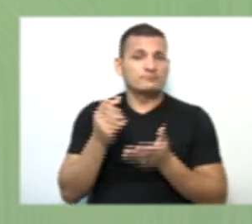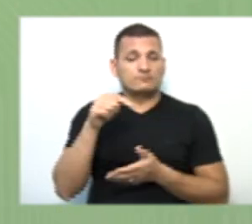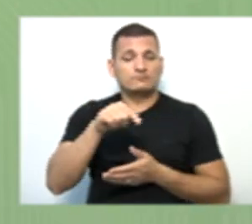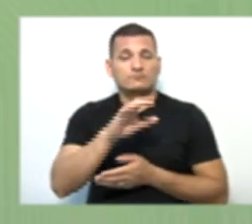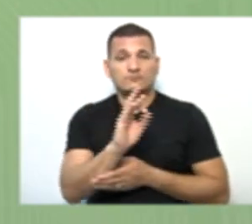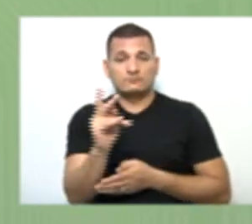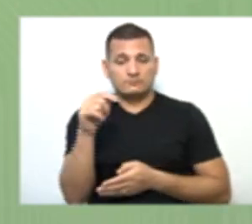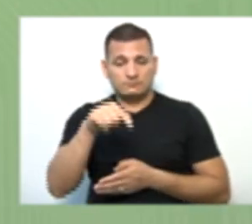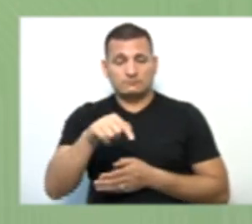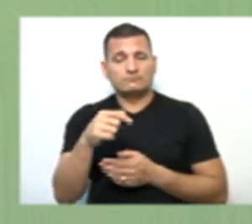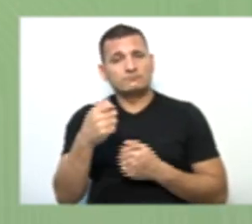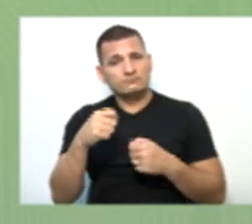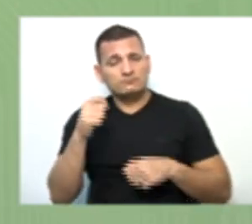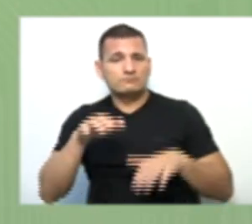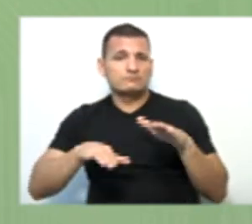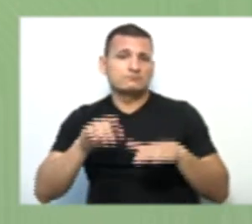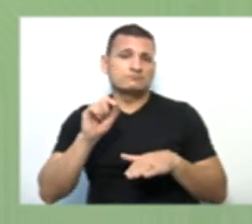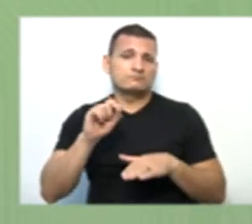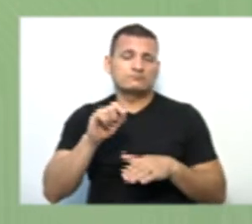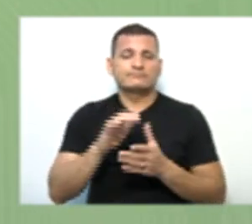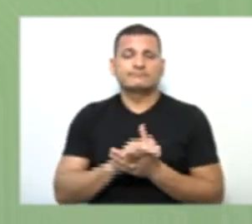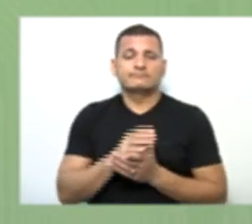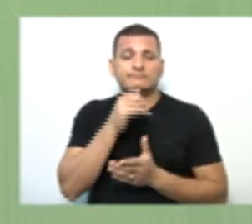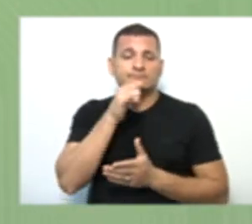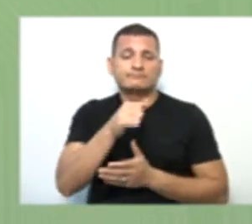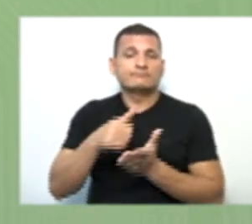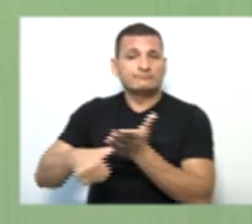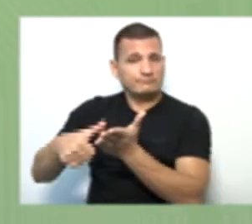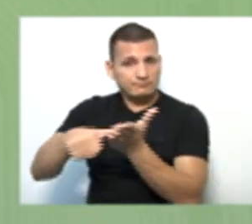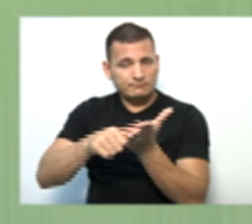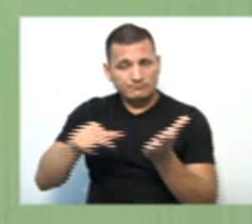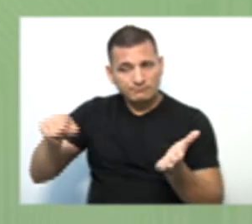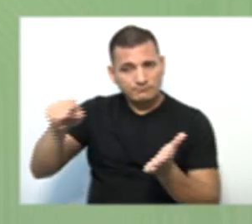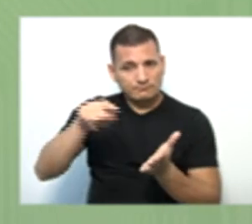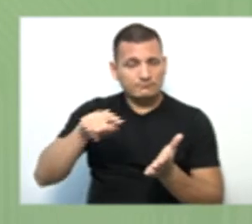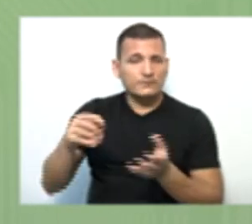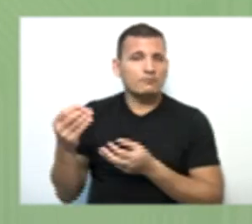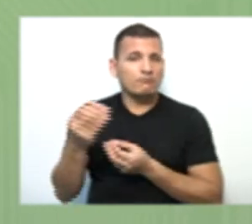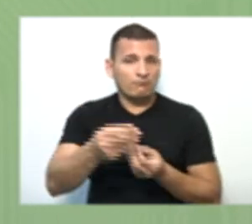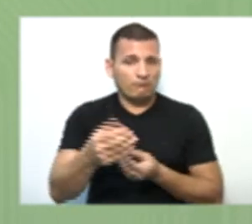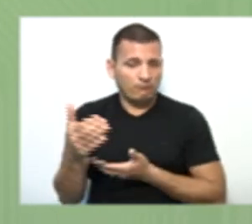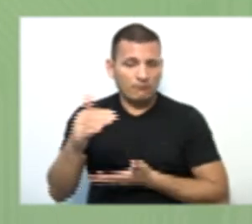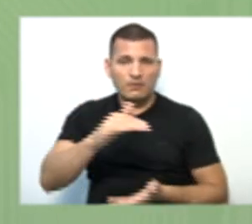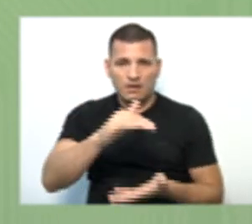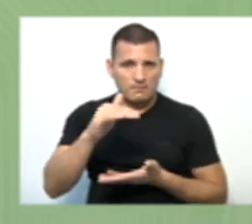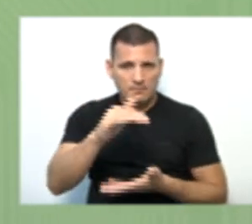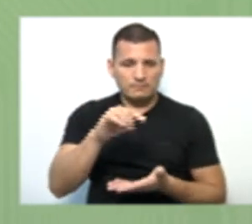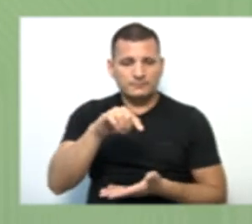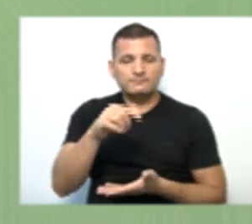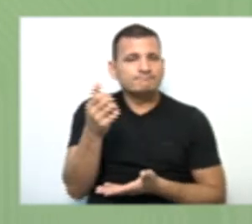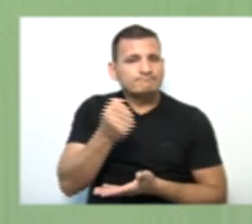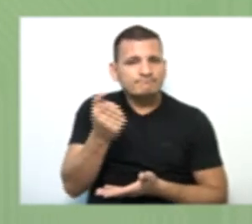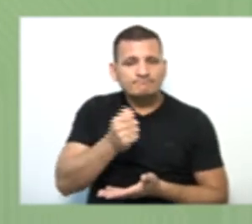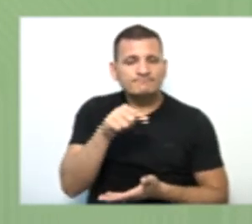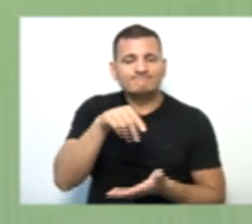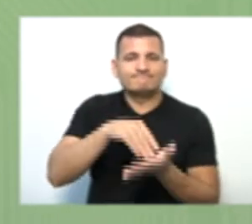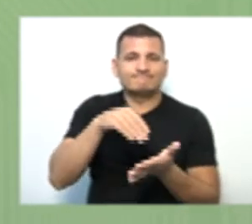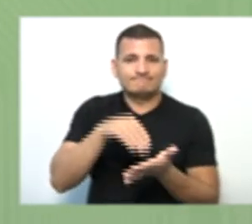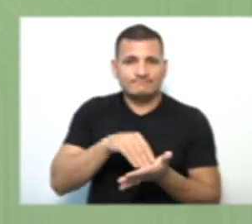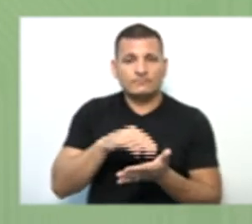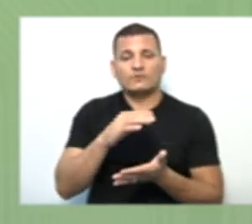quê? Adquirir leite ou outro produto agrícola para complementar lote de entrega a uma rede